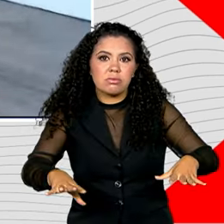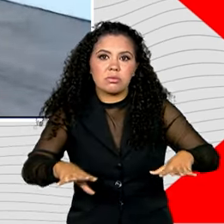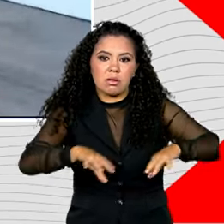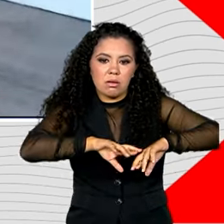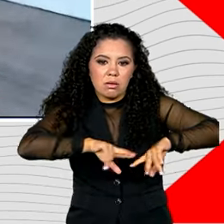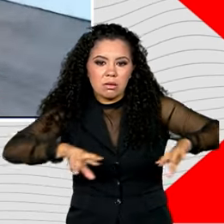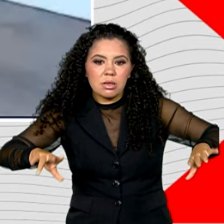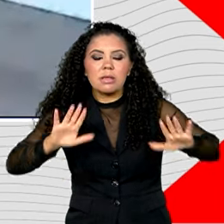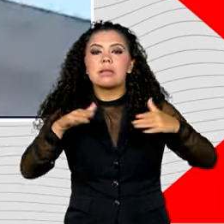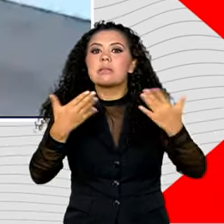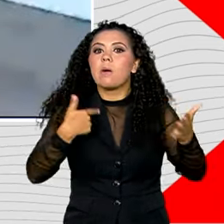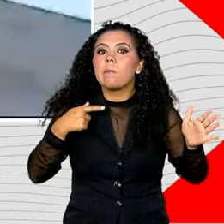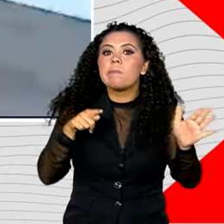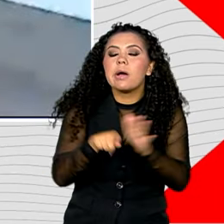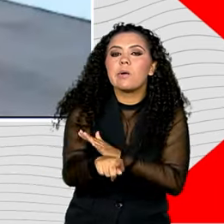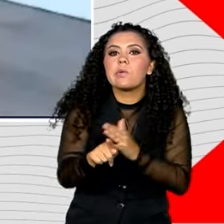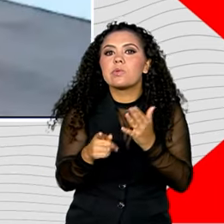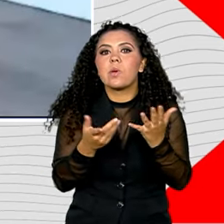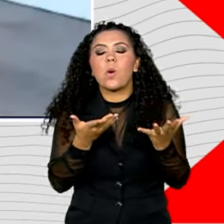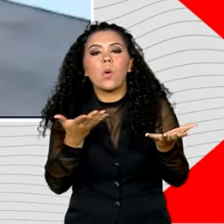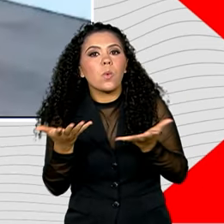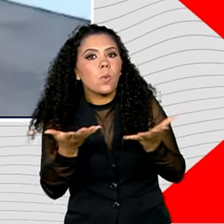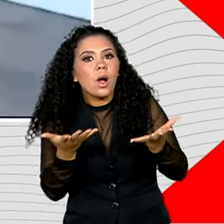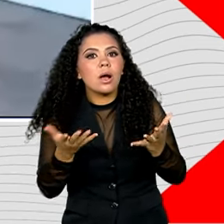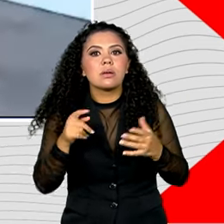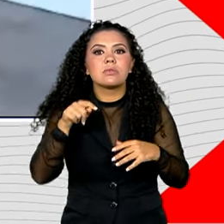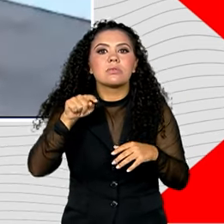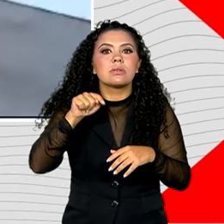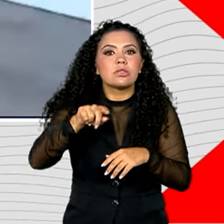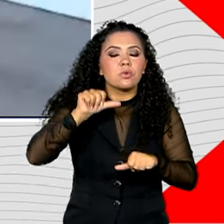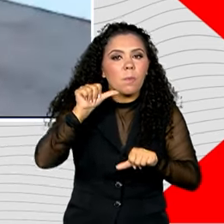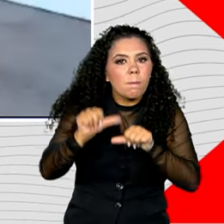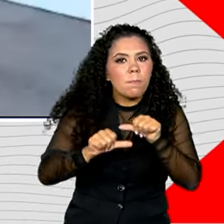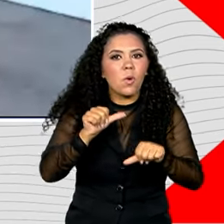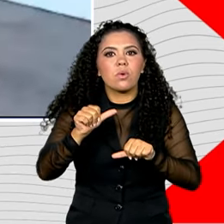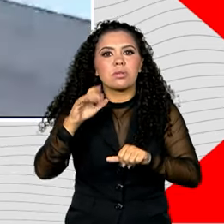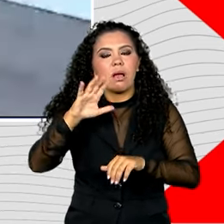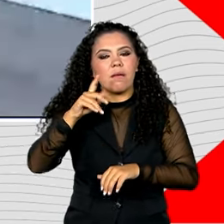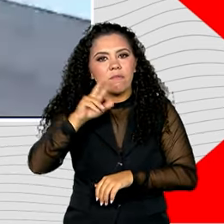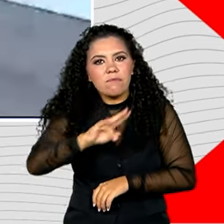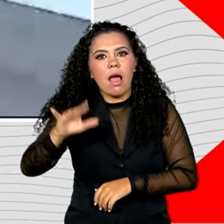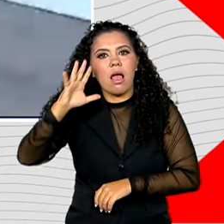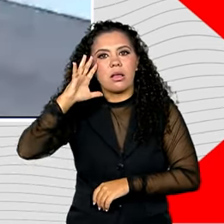Então, quando que essa chave muda, como que a pesca pode